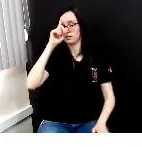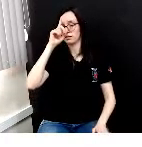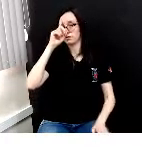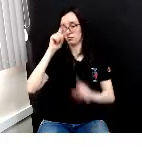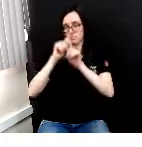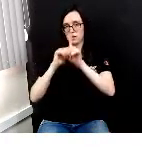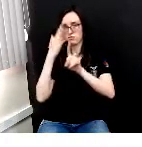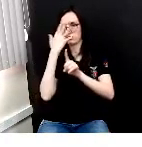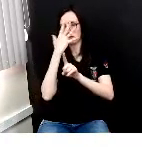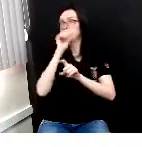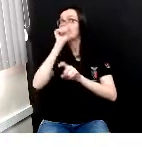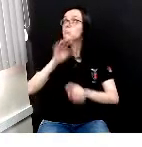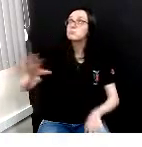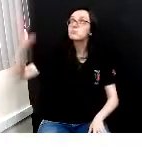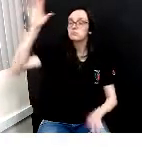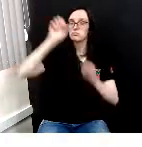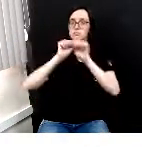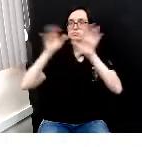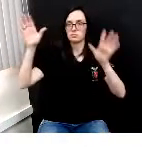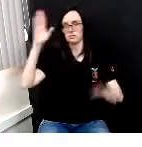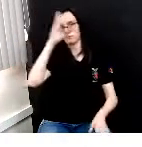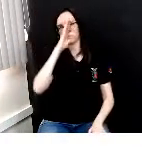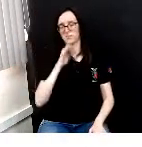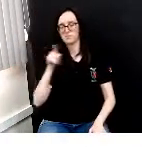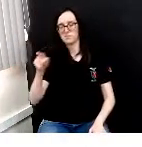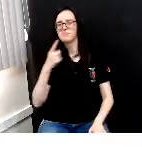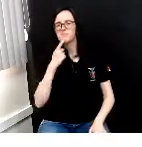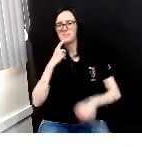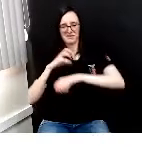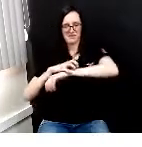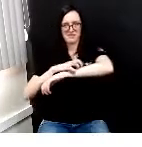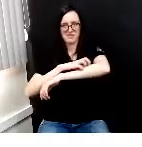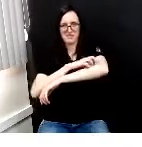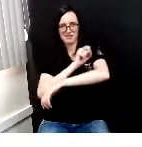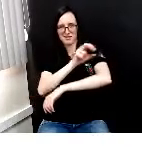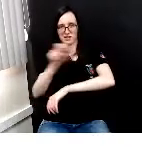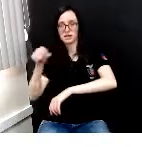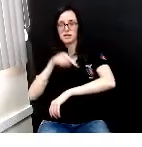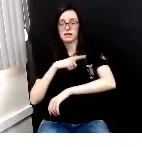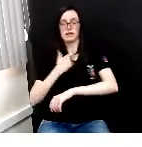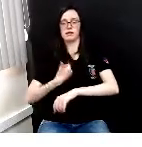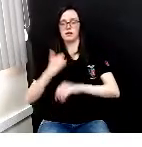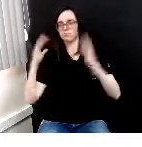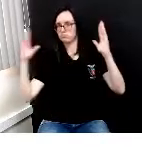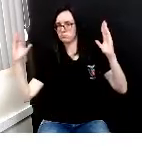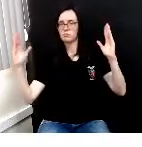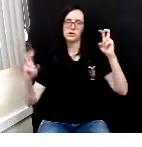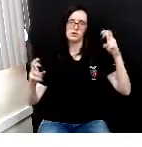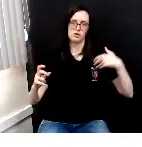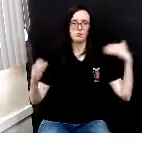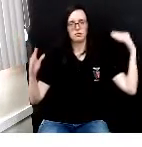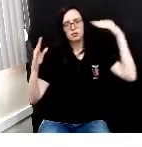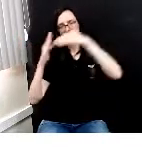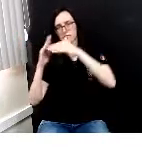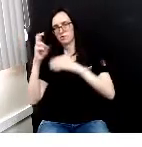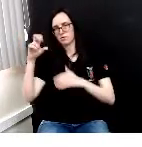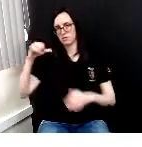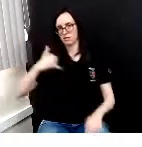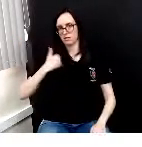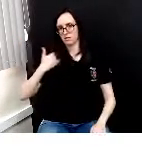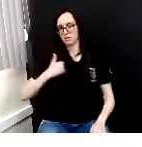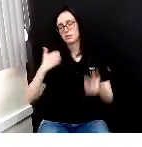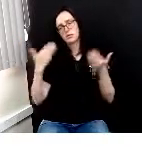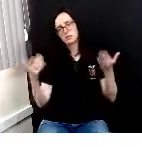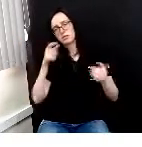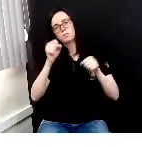fevereiro. A campanha de sarampo irá abranger todas as faixas etárias, de 5 a 59 anos.